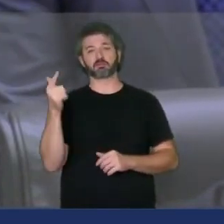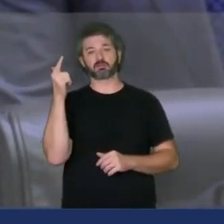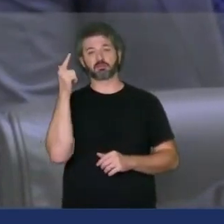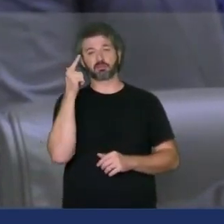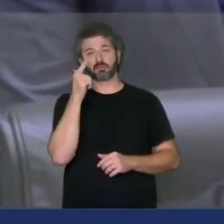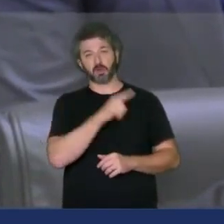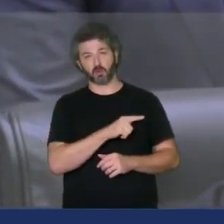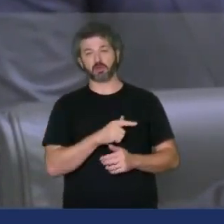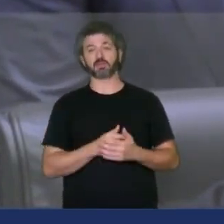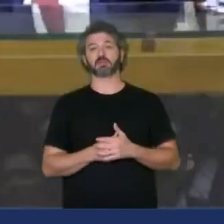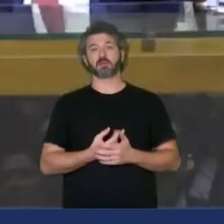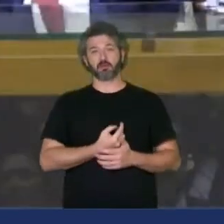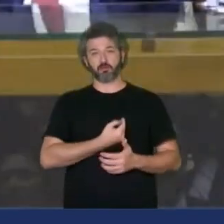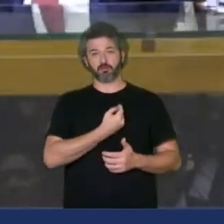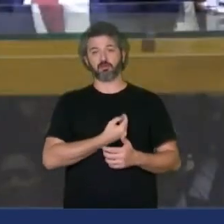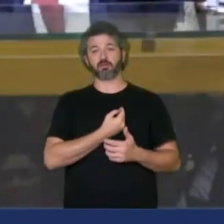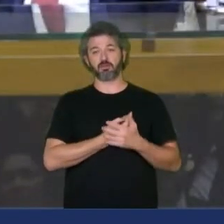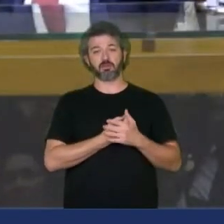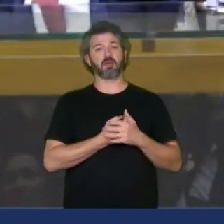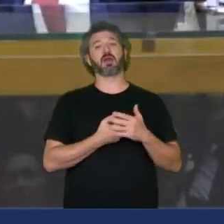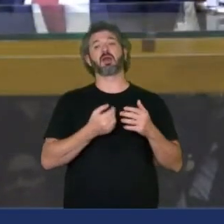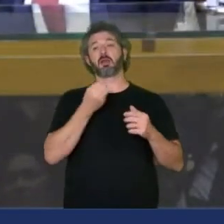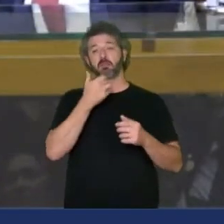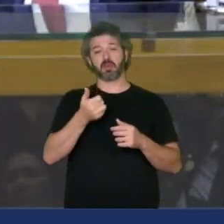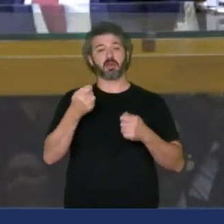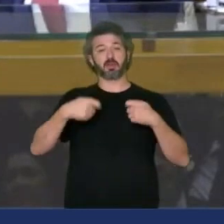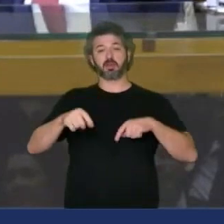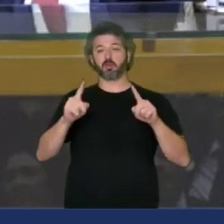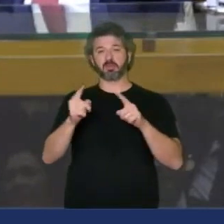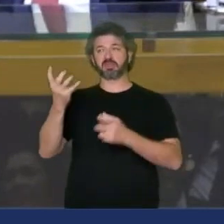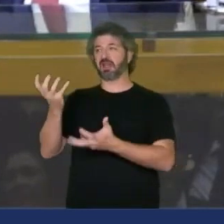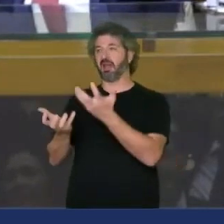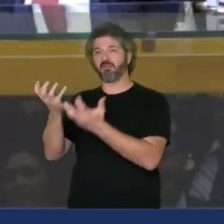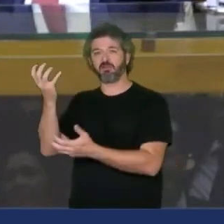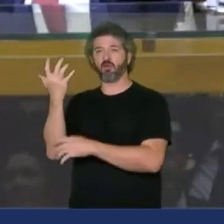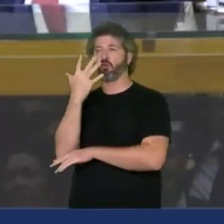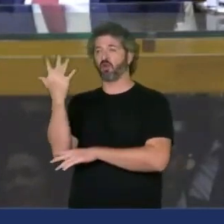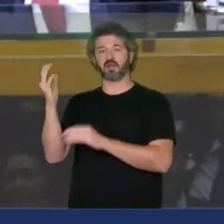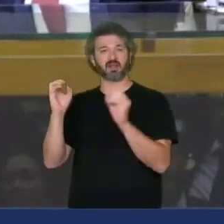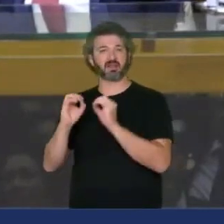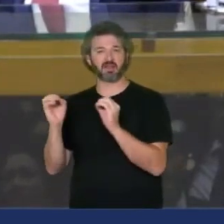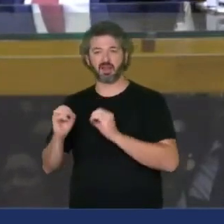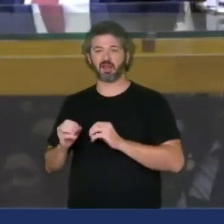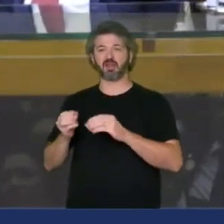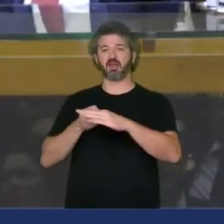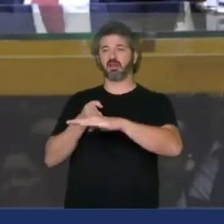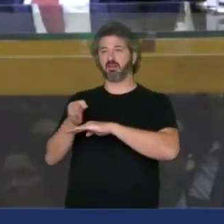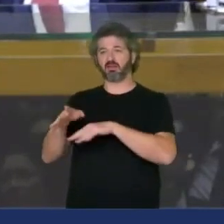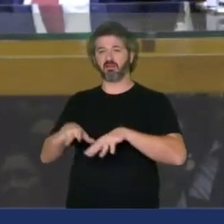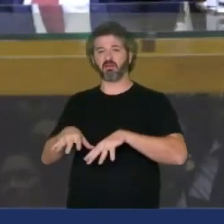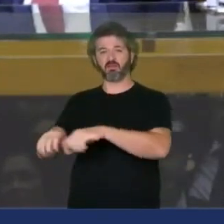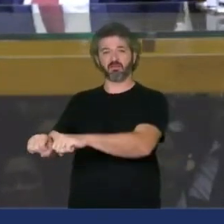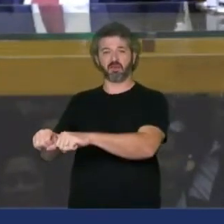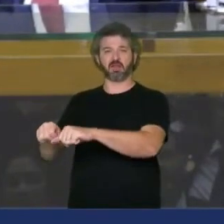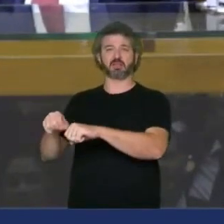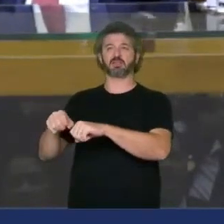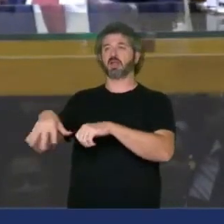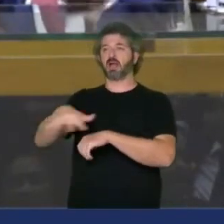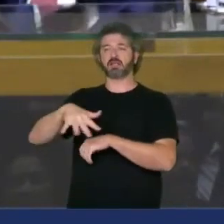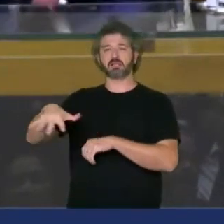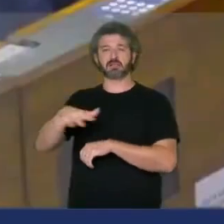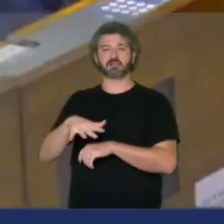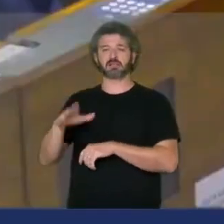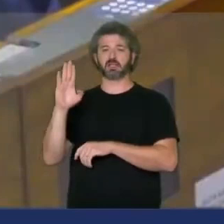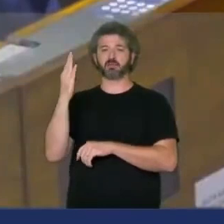viver sem derrubar madeira sem fazer queimada e sem precisar invadir os nossos biomas